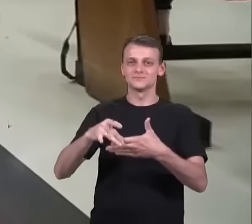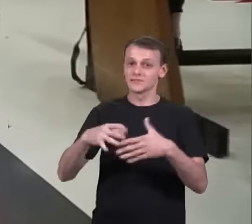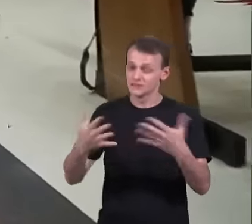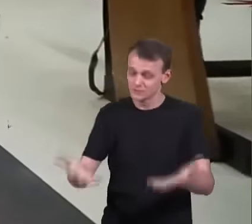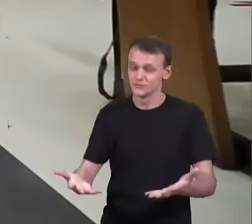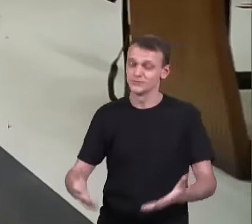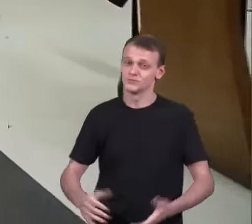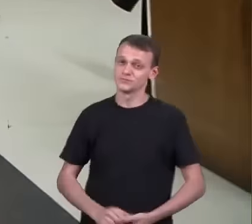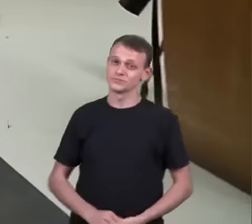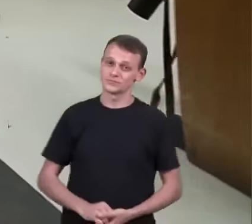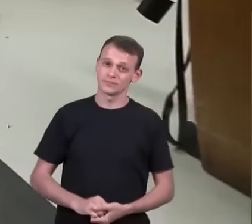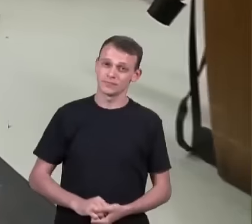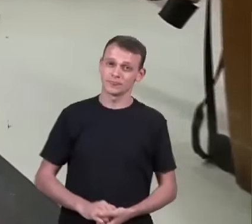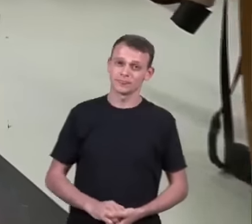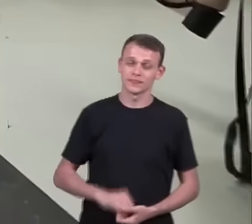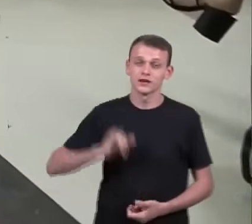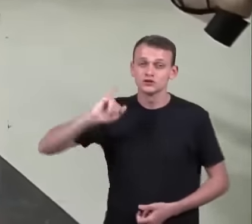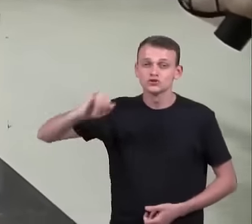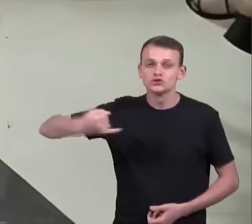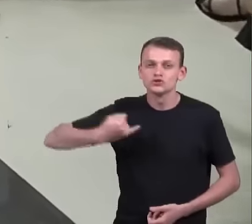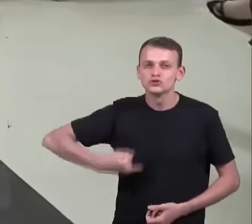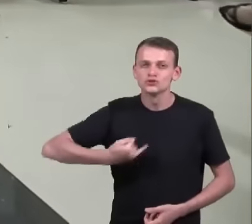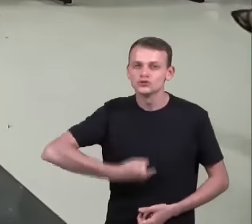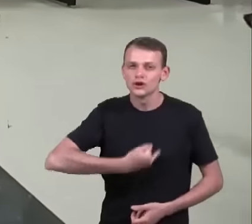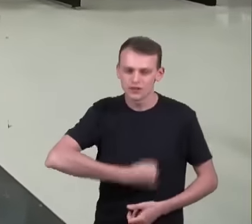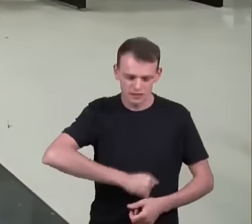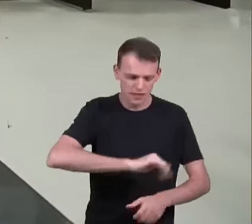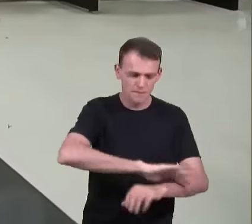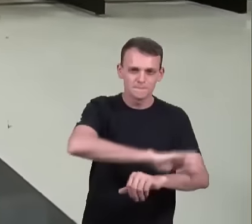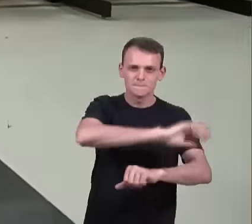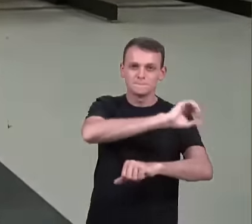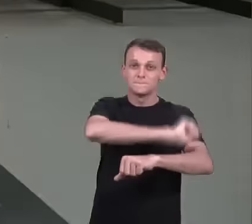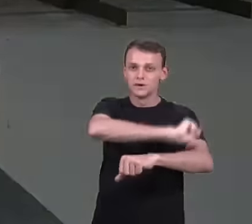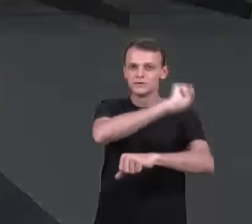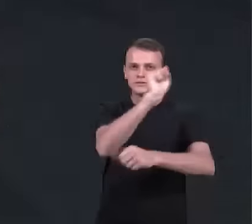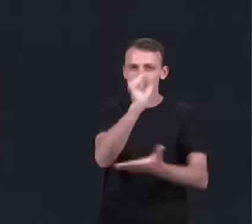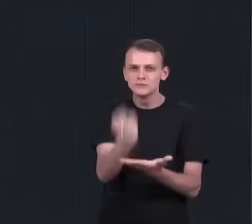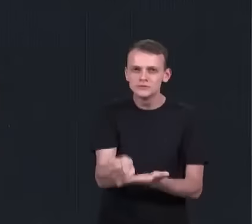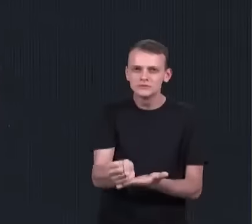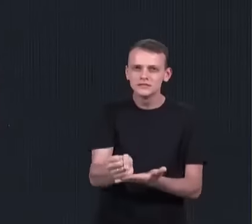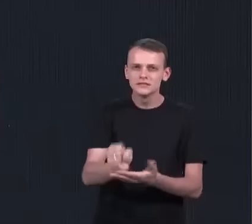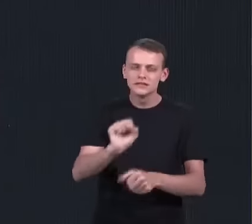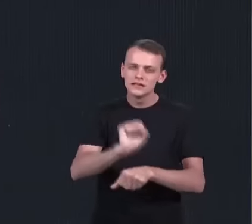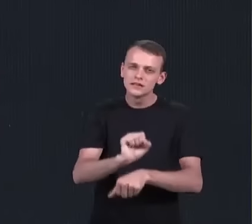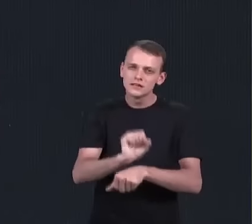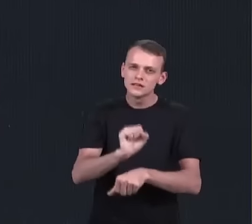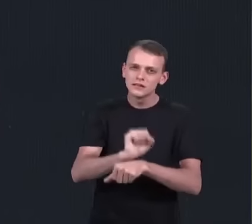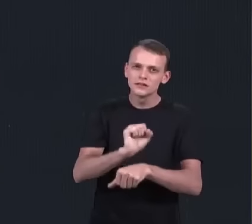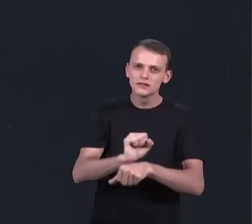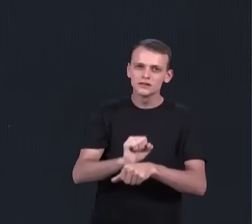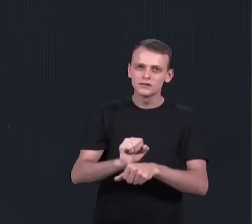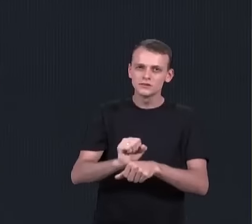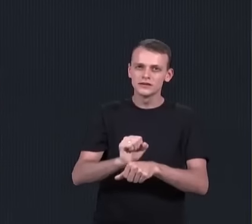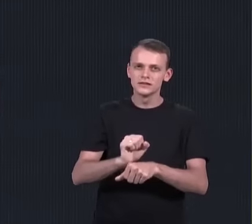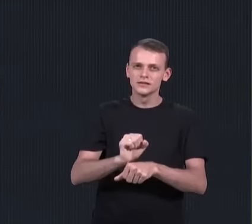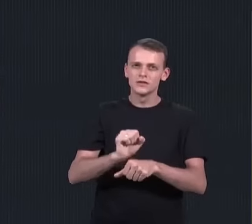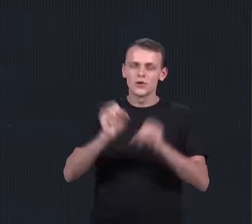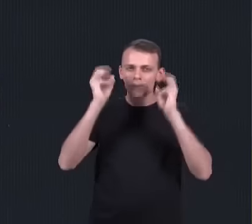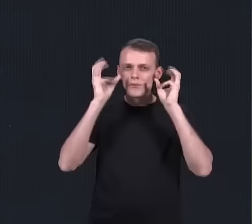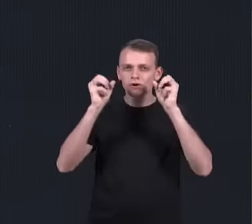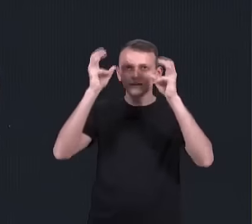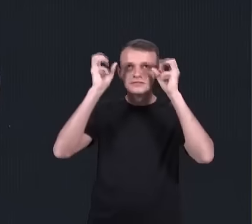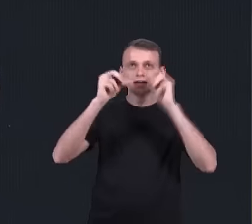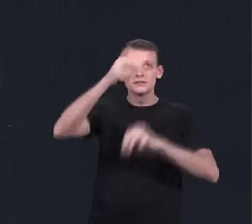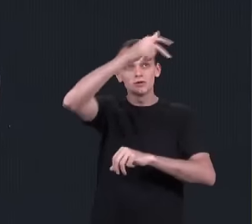Entenda, Josué estava ao pé do Monte Sinai, esperando Moisés descer com